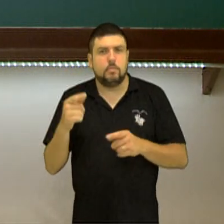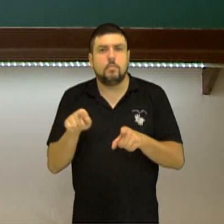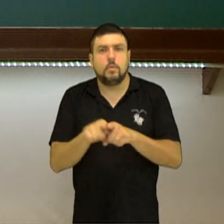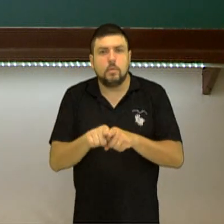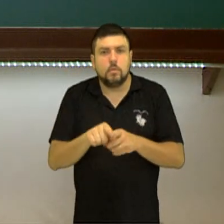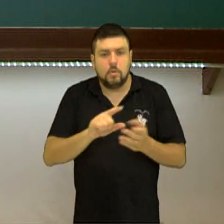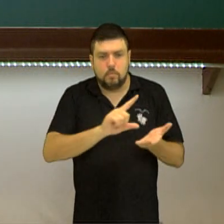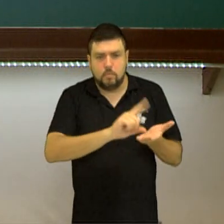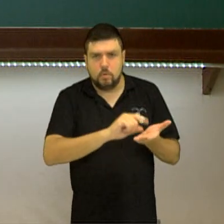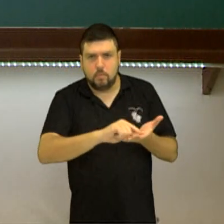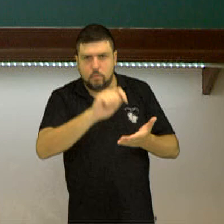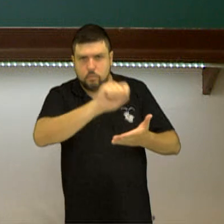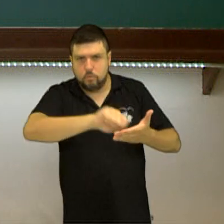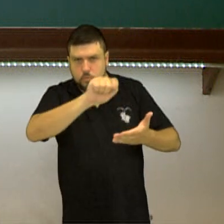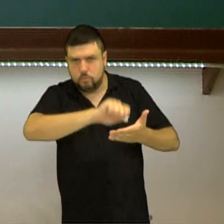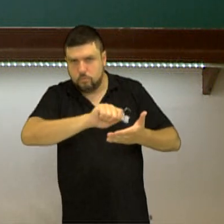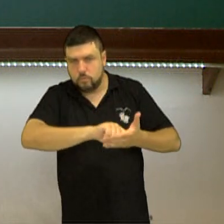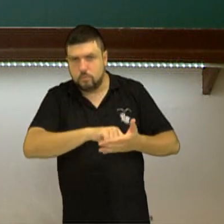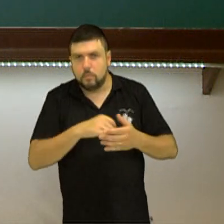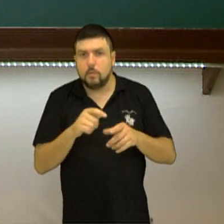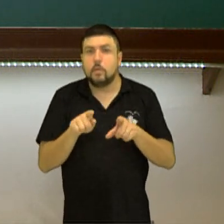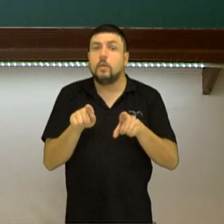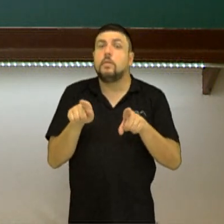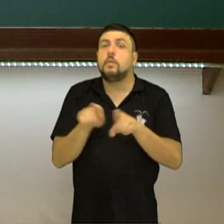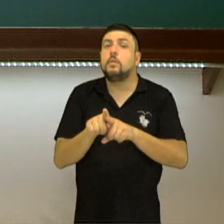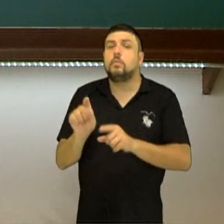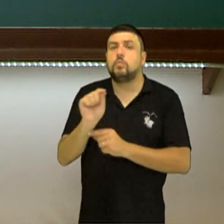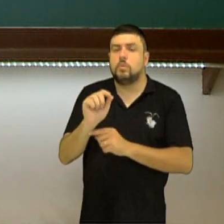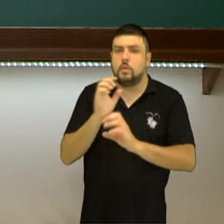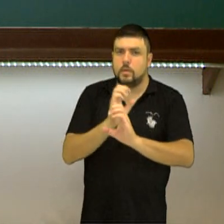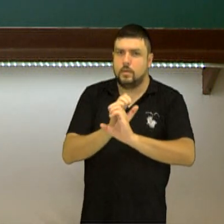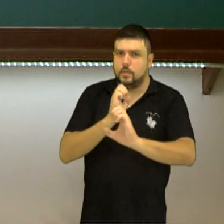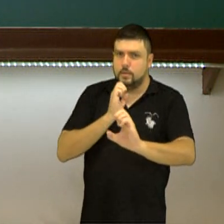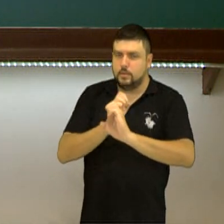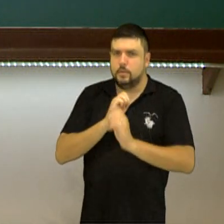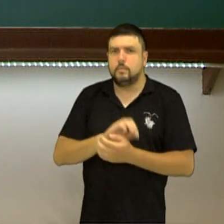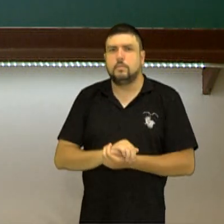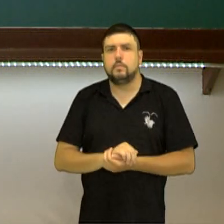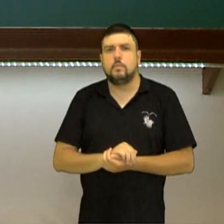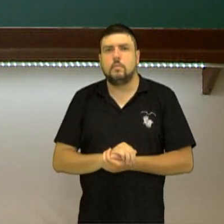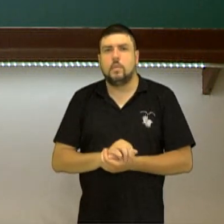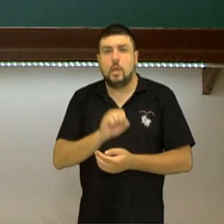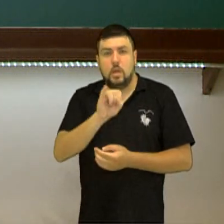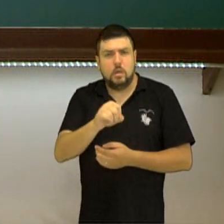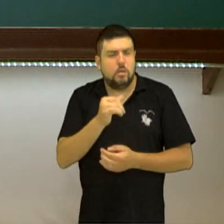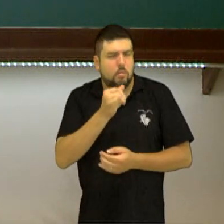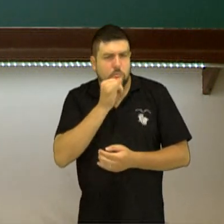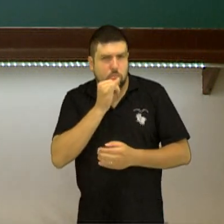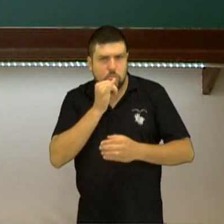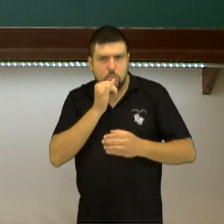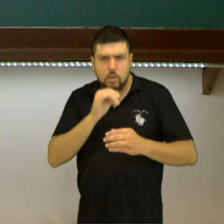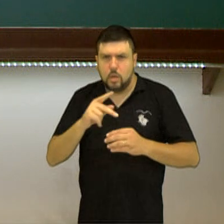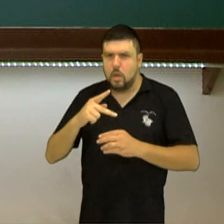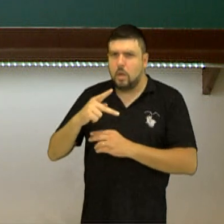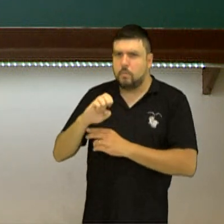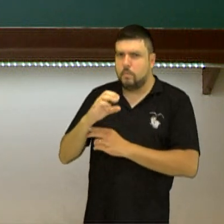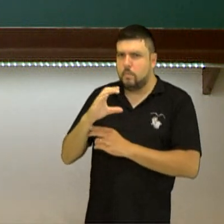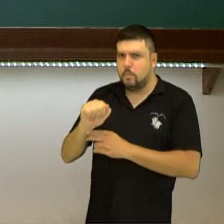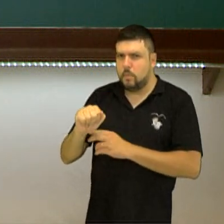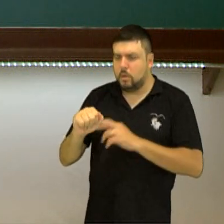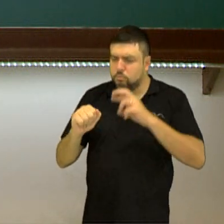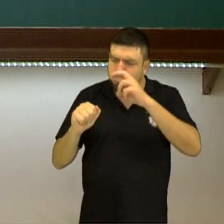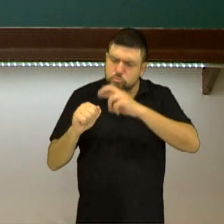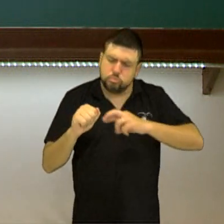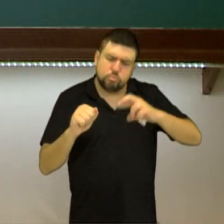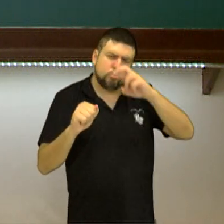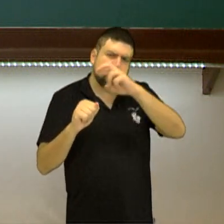de uma peça na engenharia, ok? Você precisa da medida dela, da ordem de grandeza dela, e tem que respeitar alguns padrões, algumas normas, para